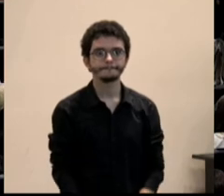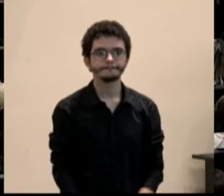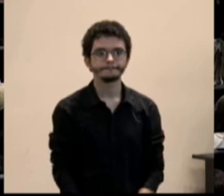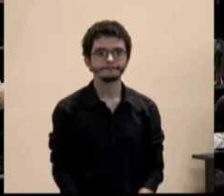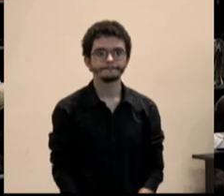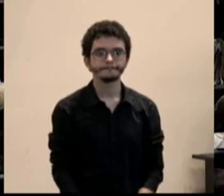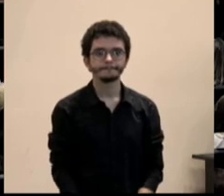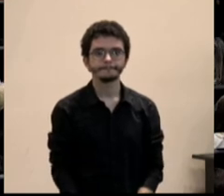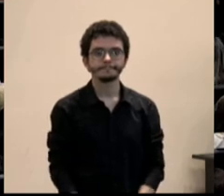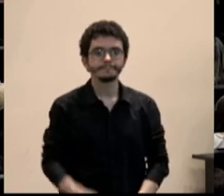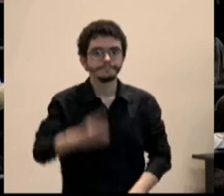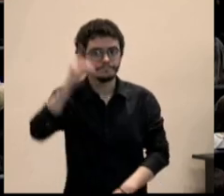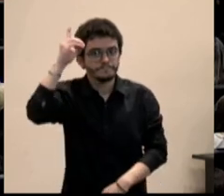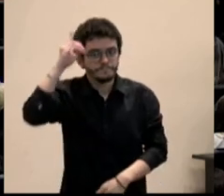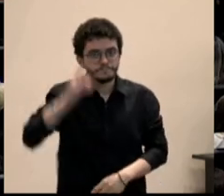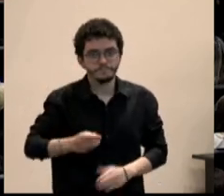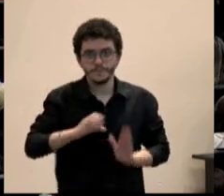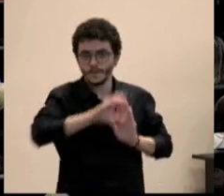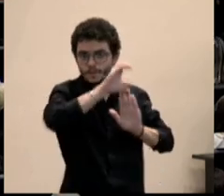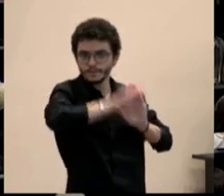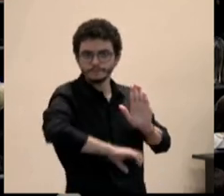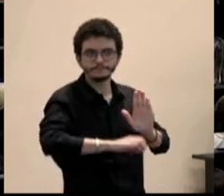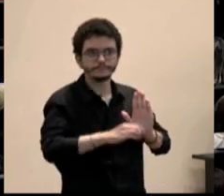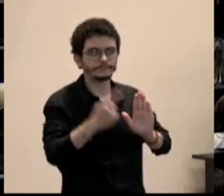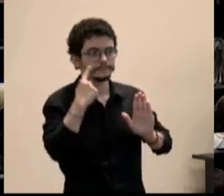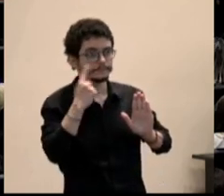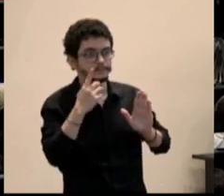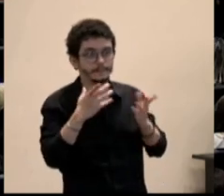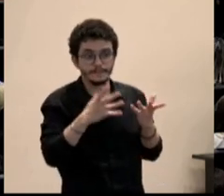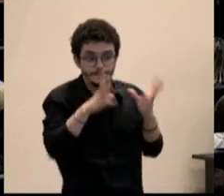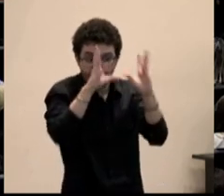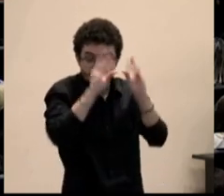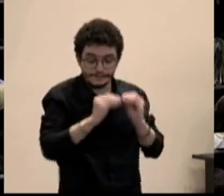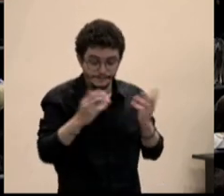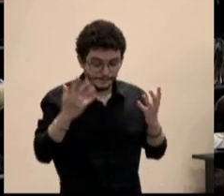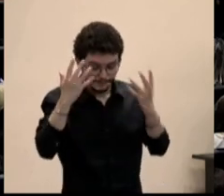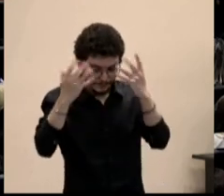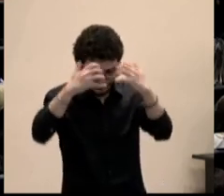O direito constitucional de... Vamos ver se eu consigo tanta coisa aqui.